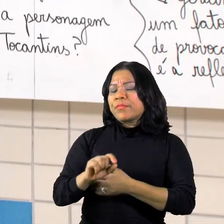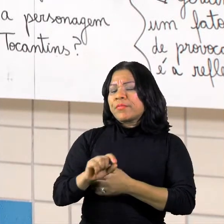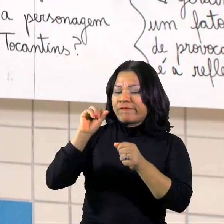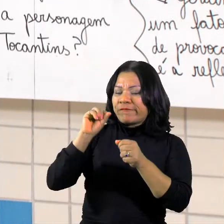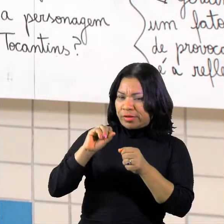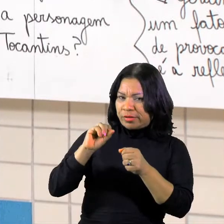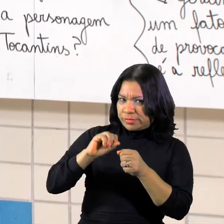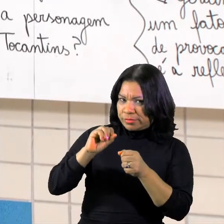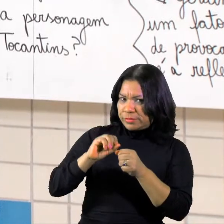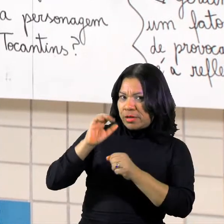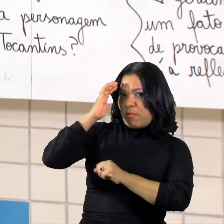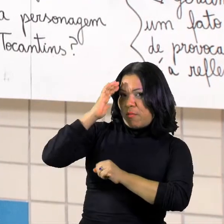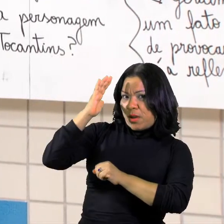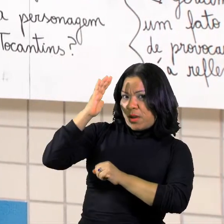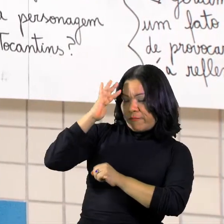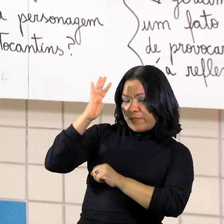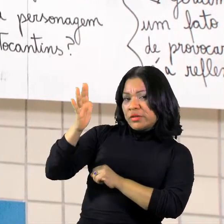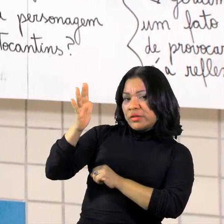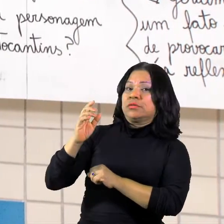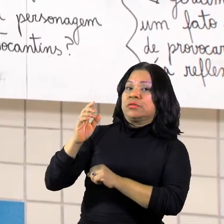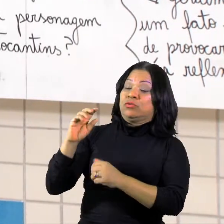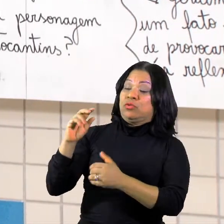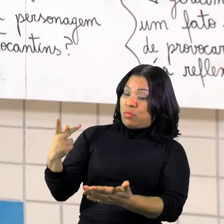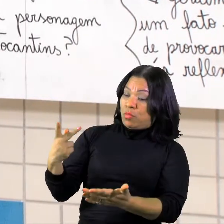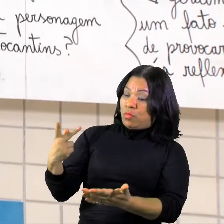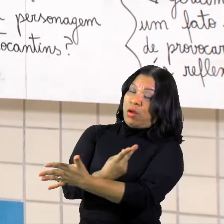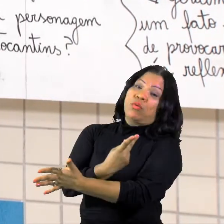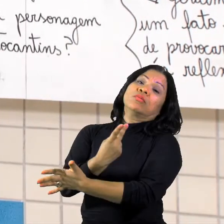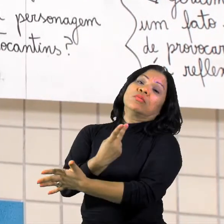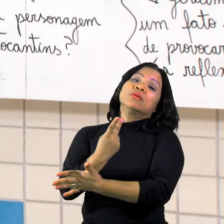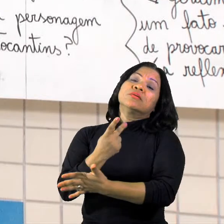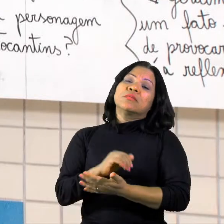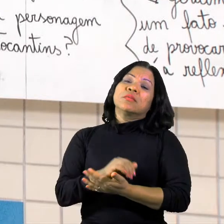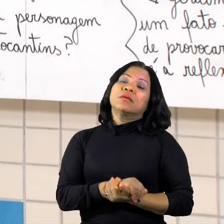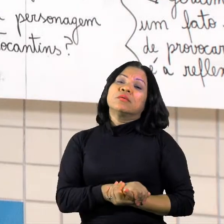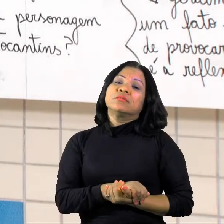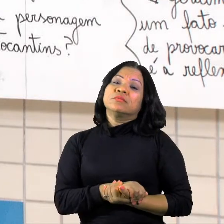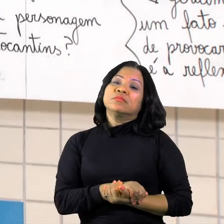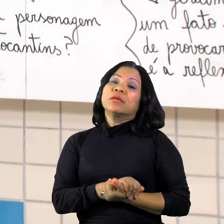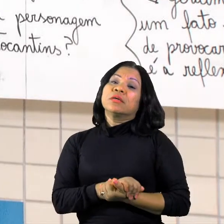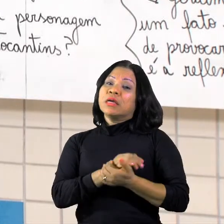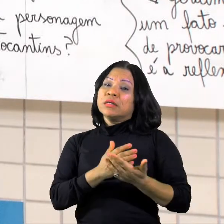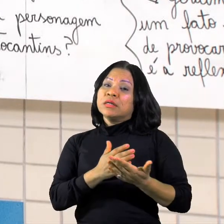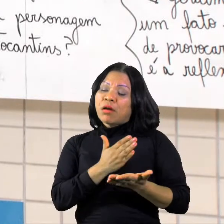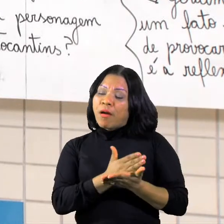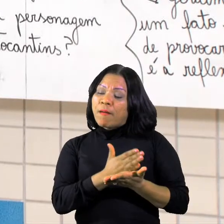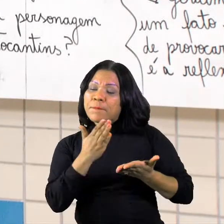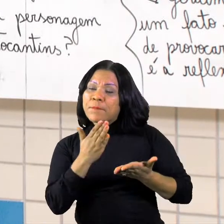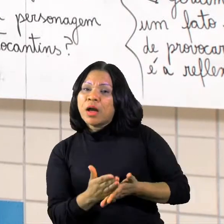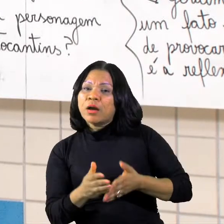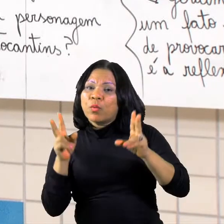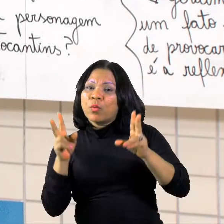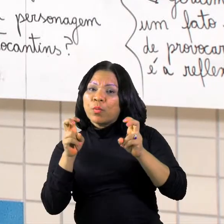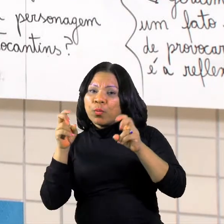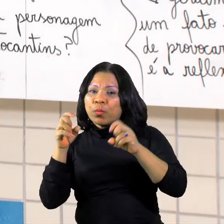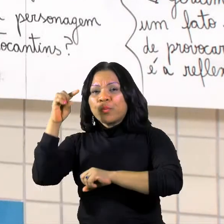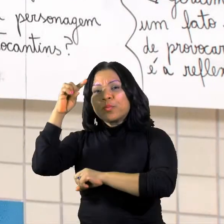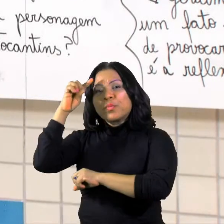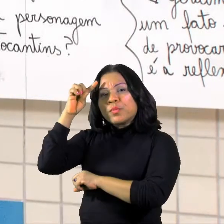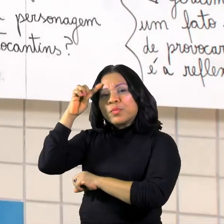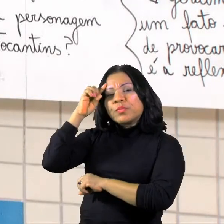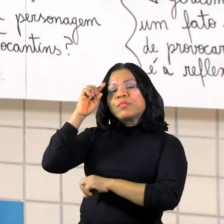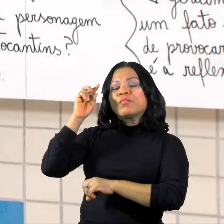reflexão sobre algo que acontece. Então, a partir de um tema cotidiano, que é a questão do cuidado,